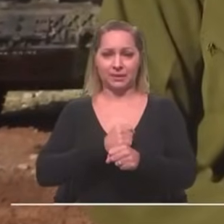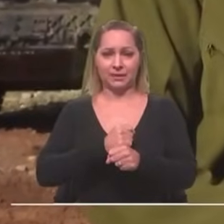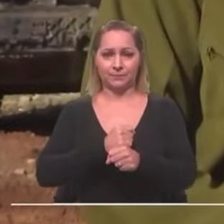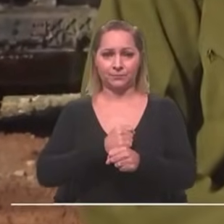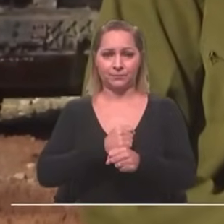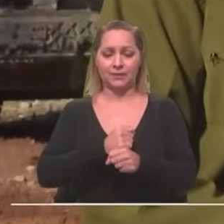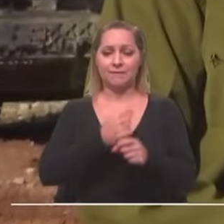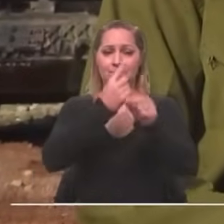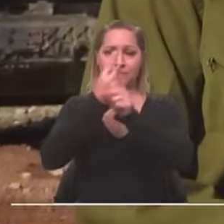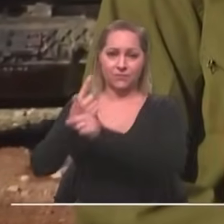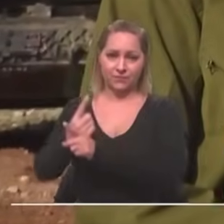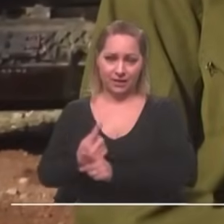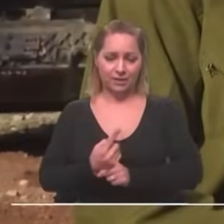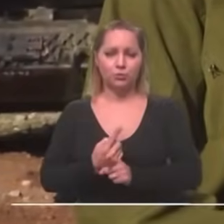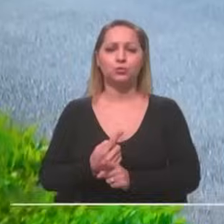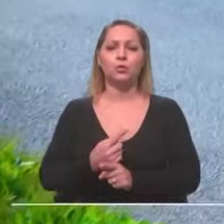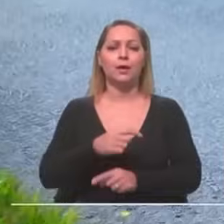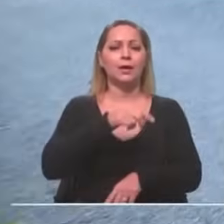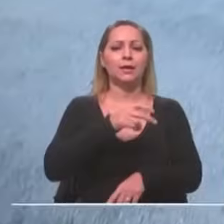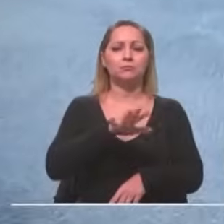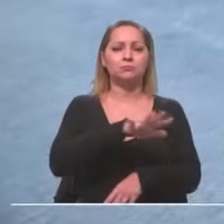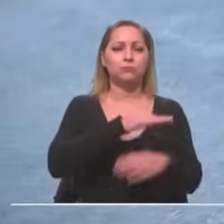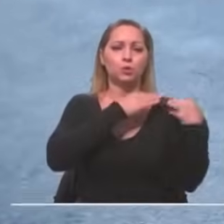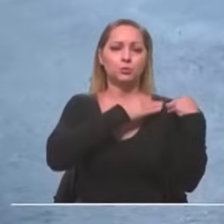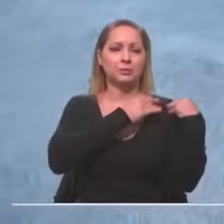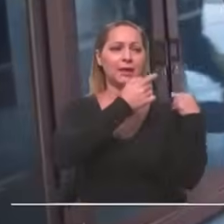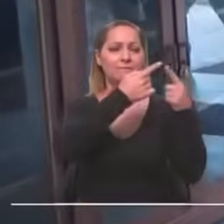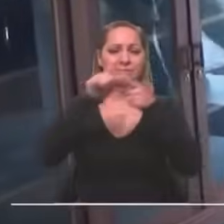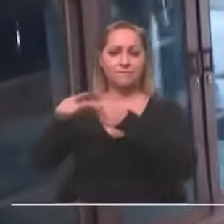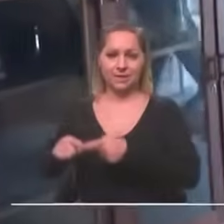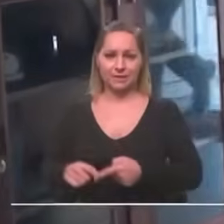diversas funções, nos mais diversos postos.